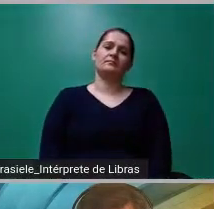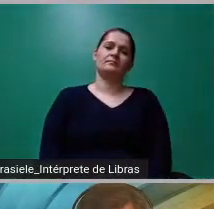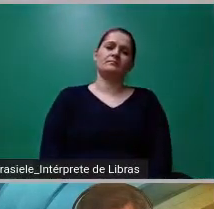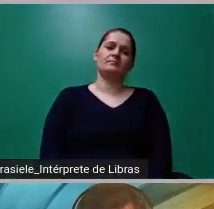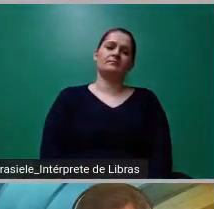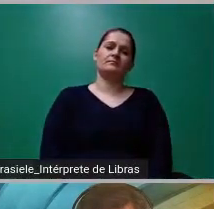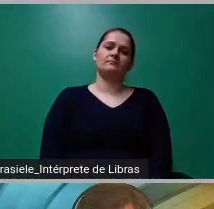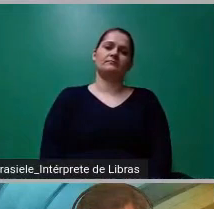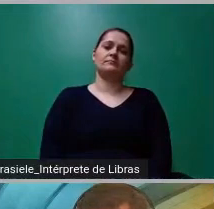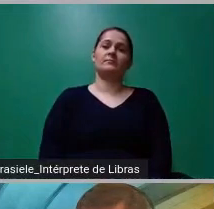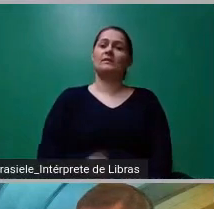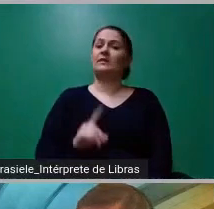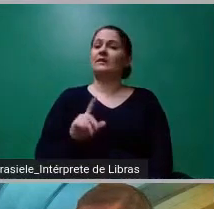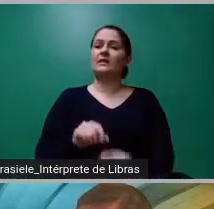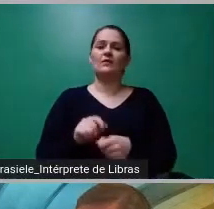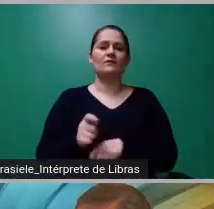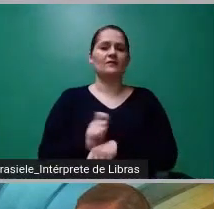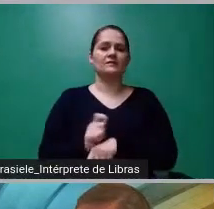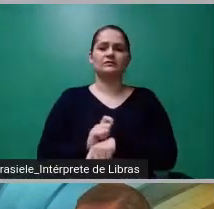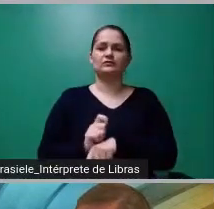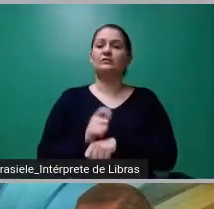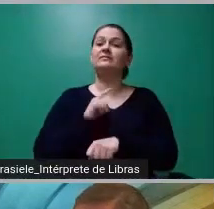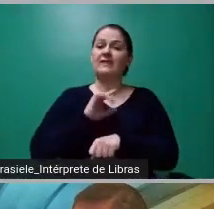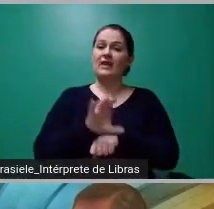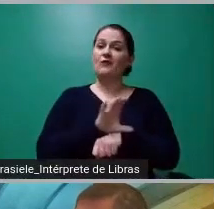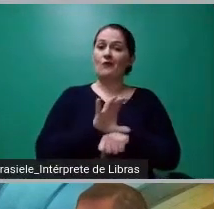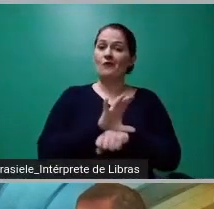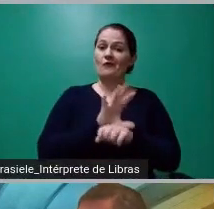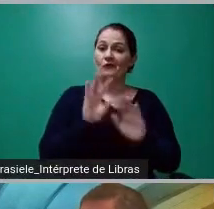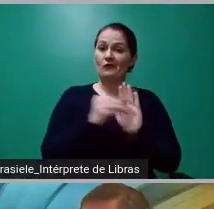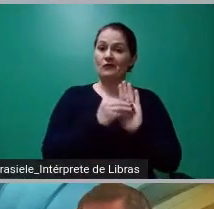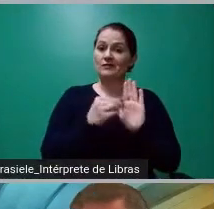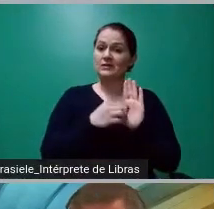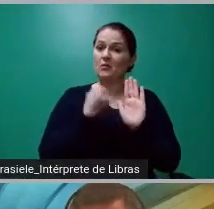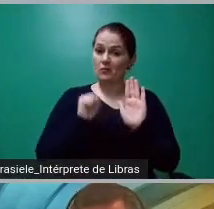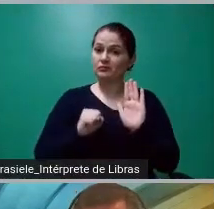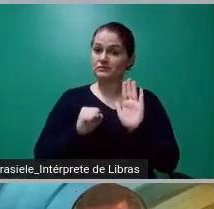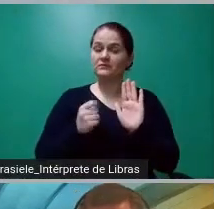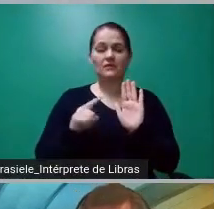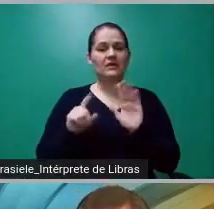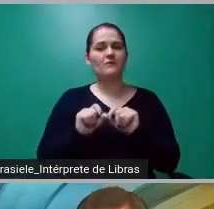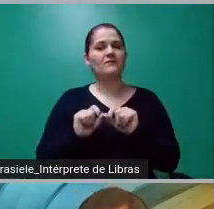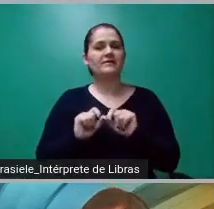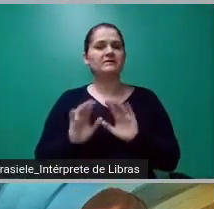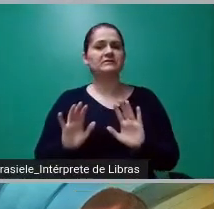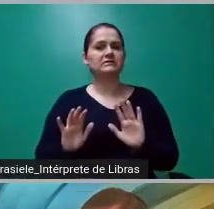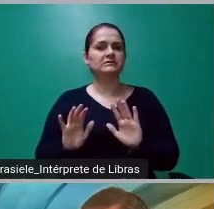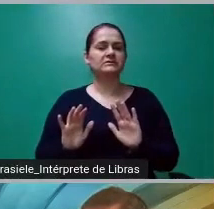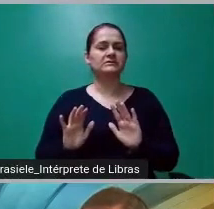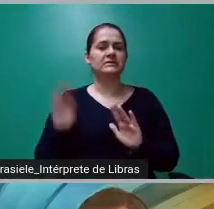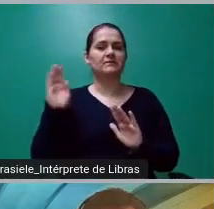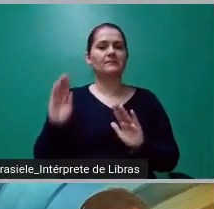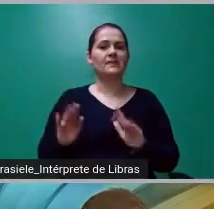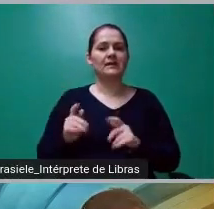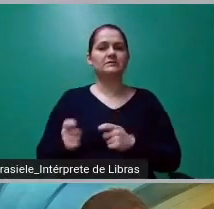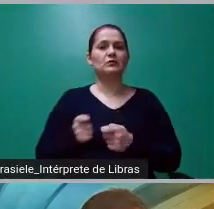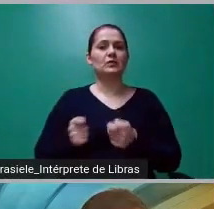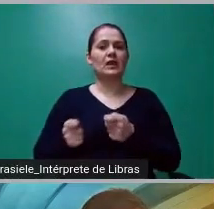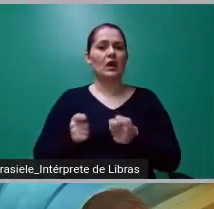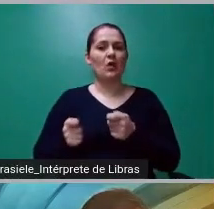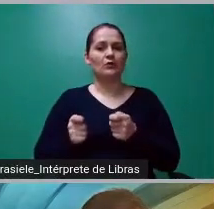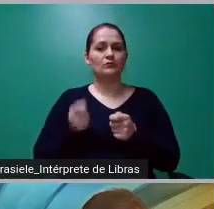Não se fez a auditoria prevista na Constituição. O Brasil saiu da negociação com uma dívida ainda